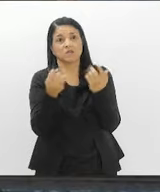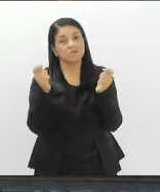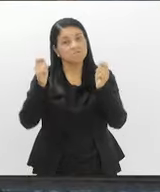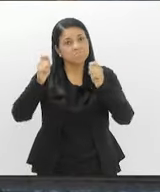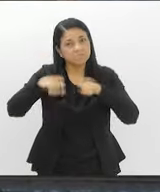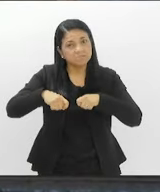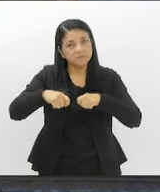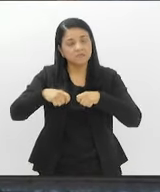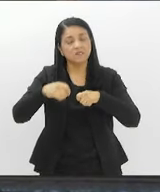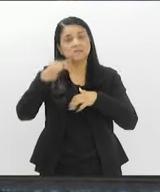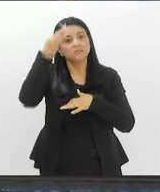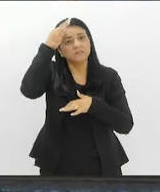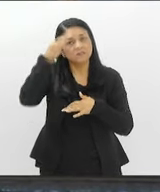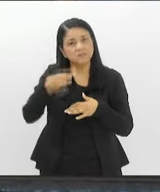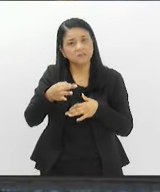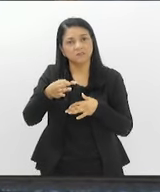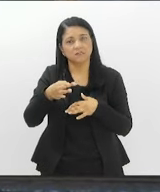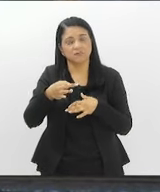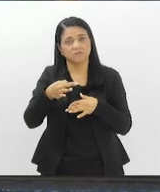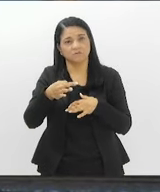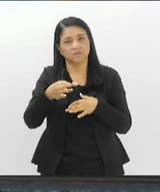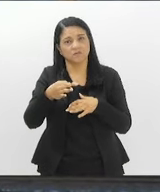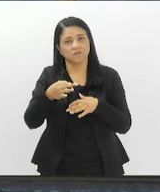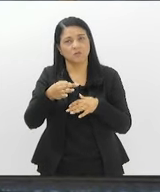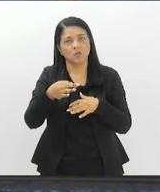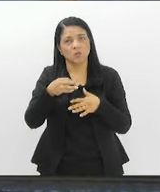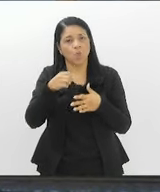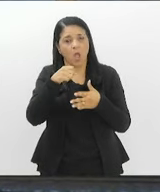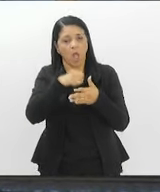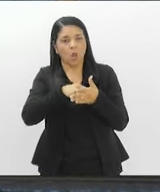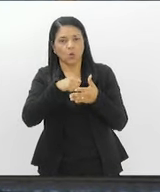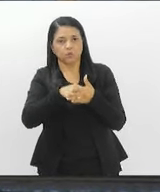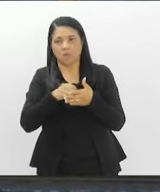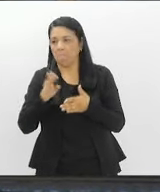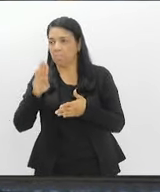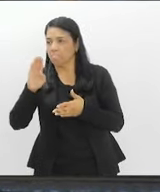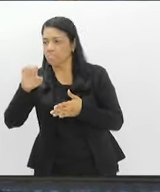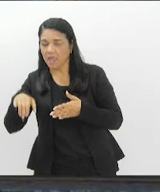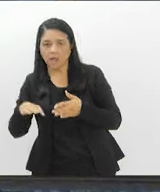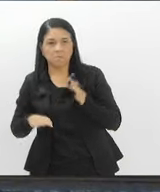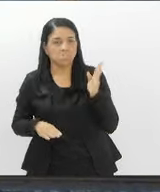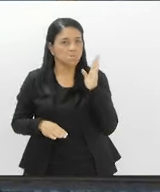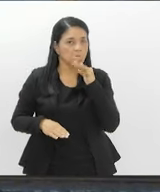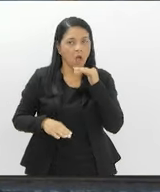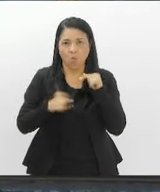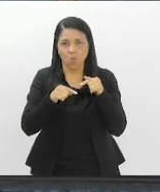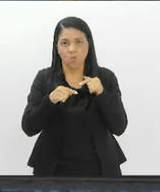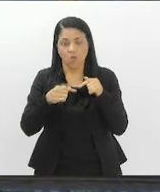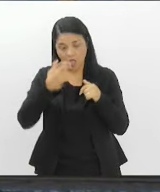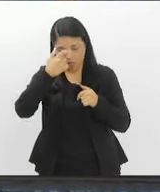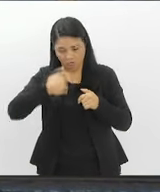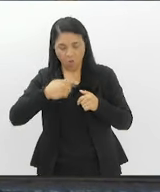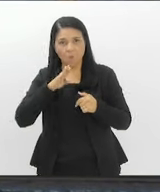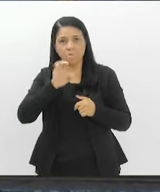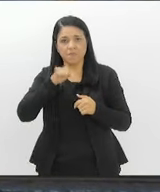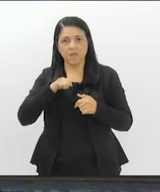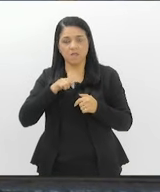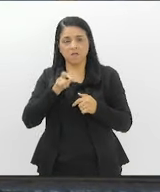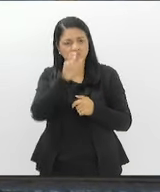de entender que não é a luta do bem contra o mal, onde o bem sou sempre eu e o mal é sempre